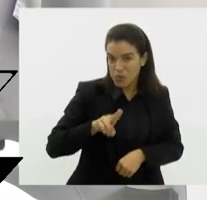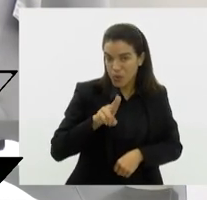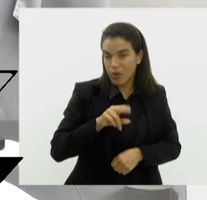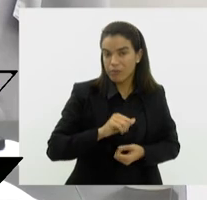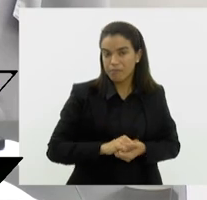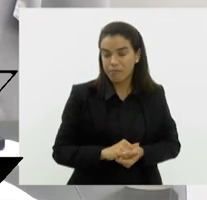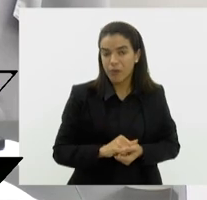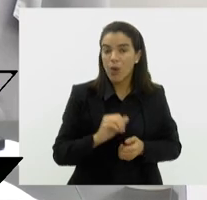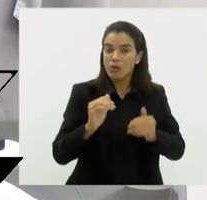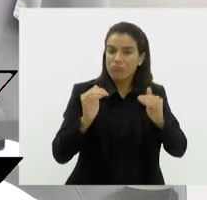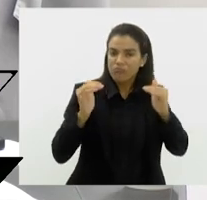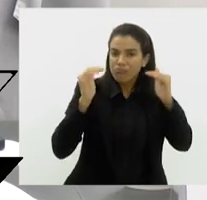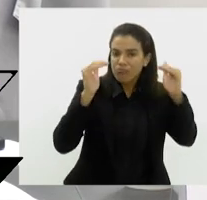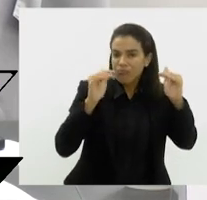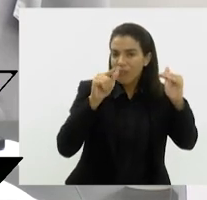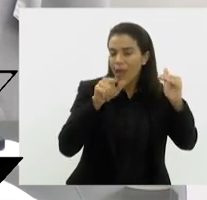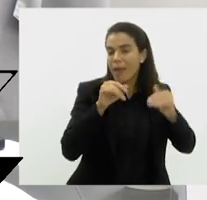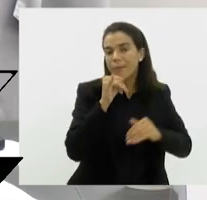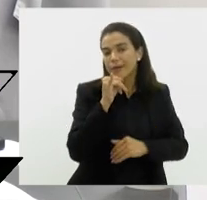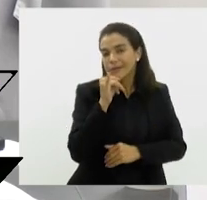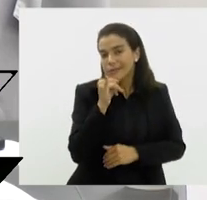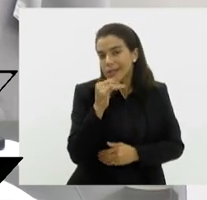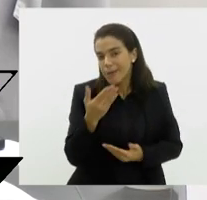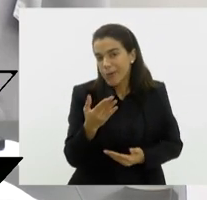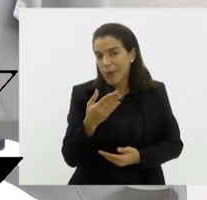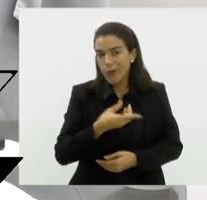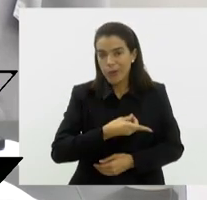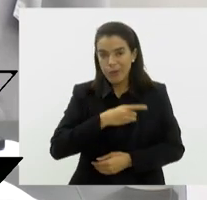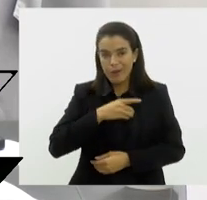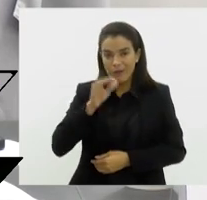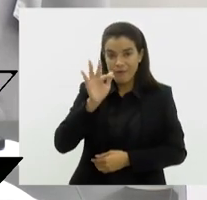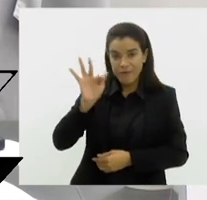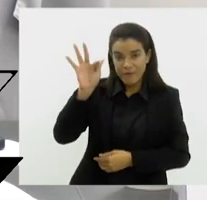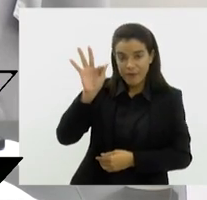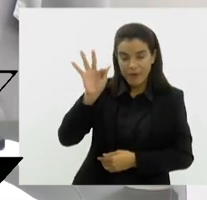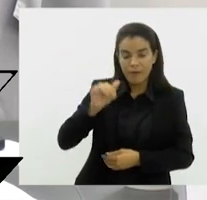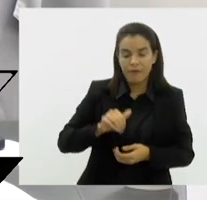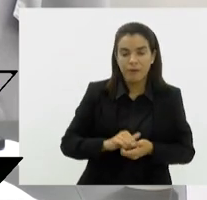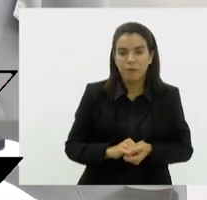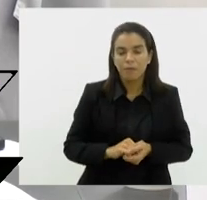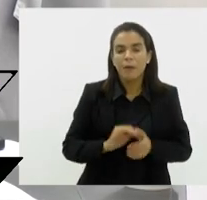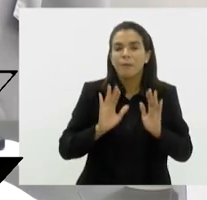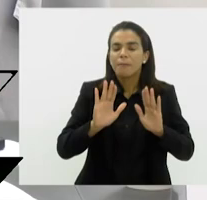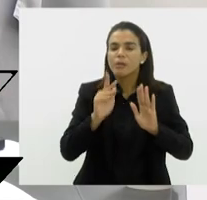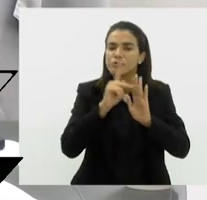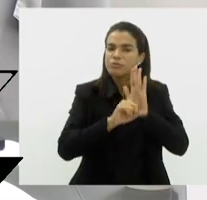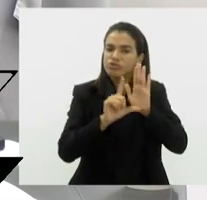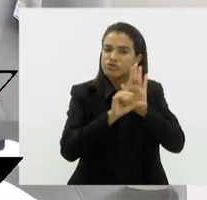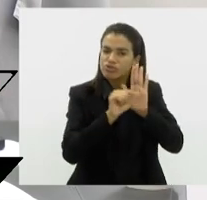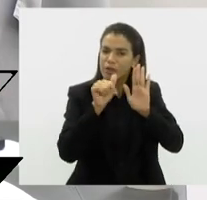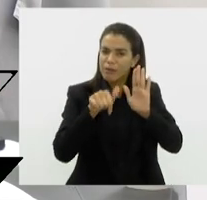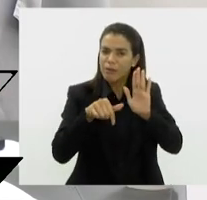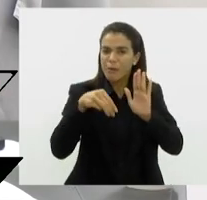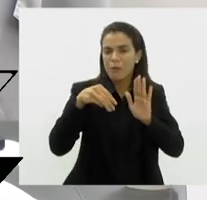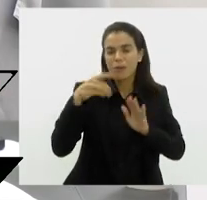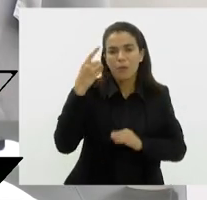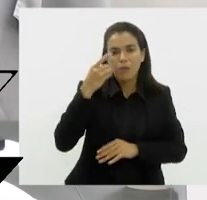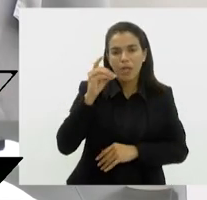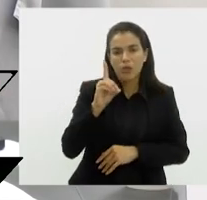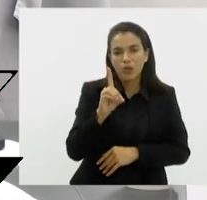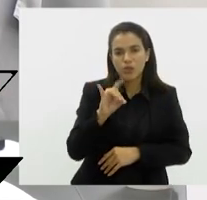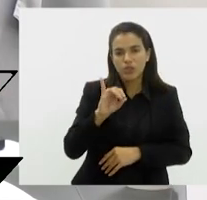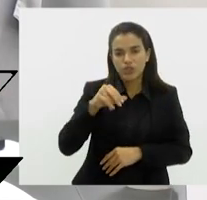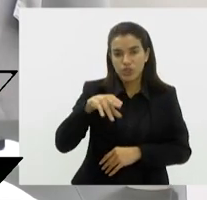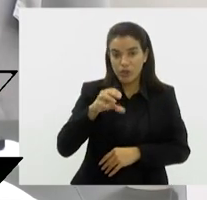discricionalidade da autoridade, que é o delegado federal. O que o projeto do deputado Dino fala na